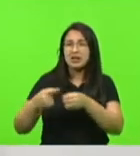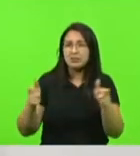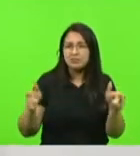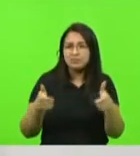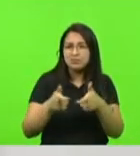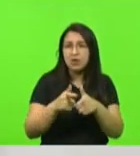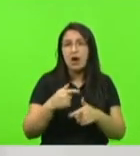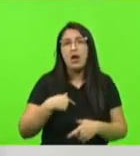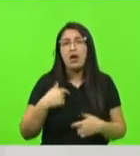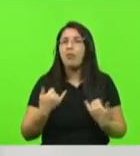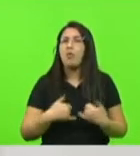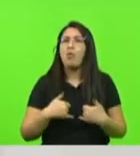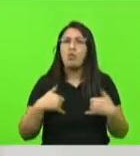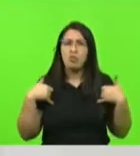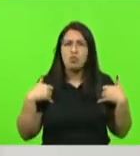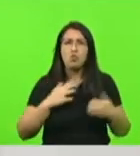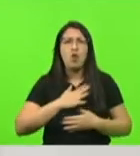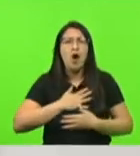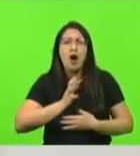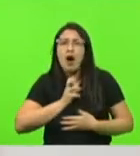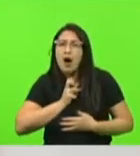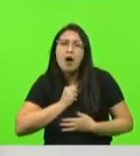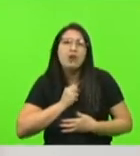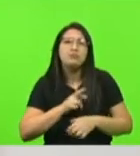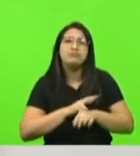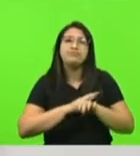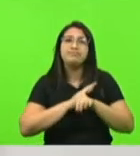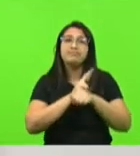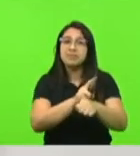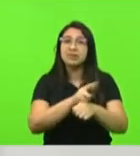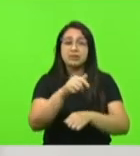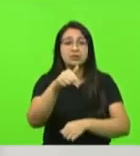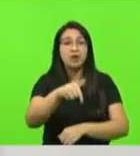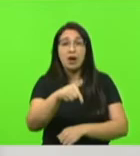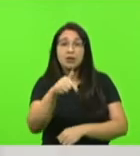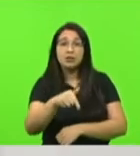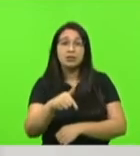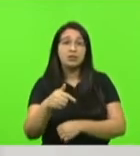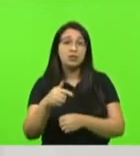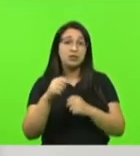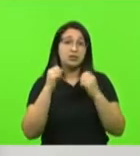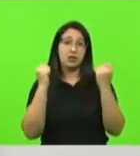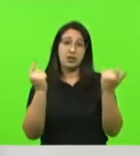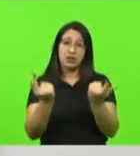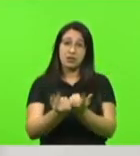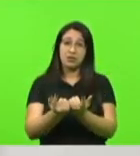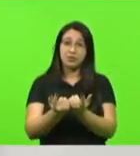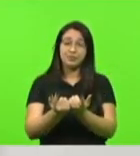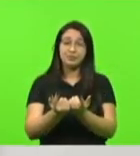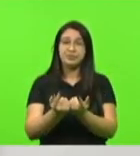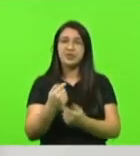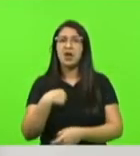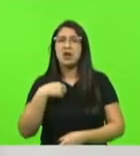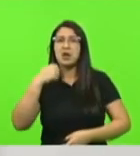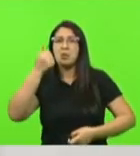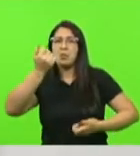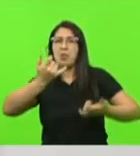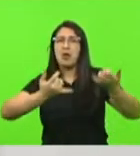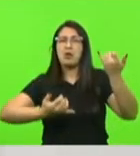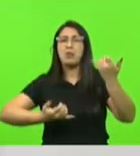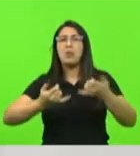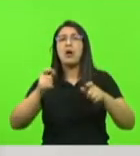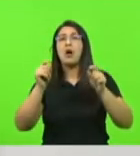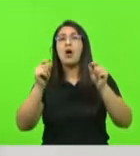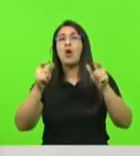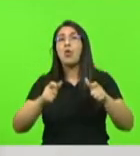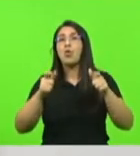orgulho de coração de representá-las aqui no Parlamento catarinense. Aí eu falo de Timbó, de